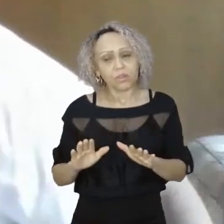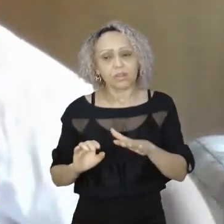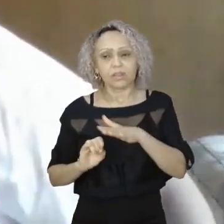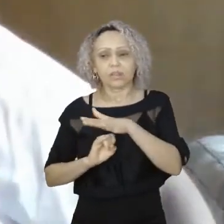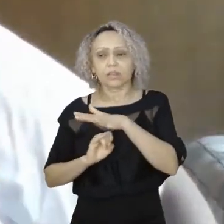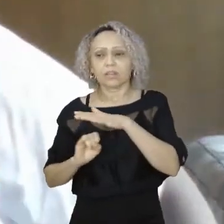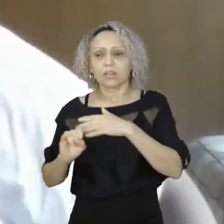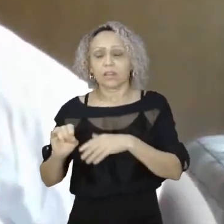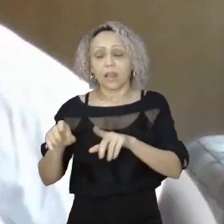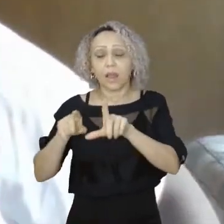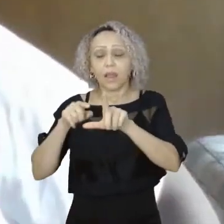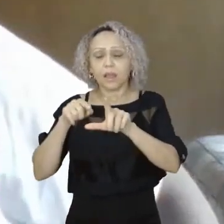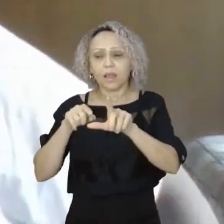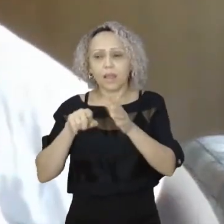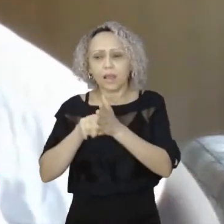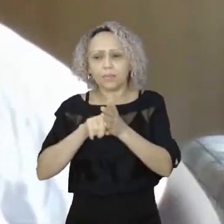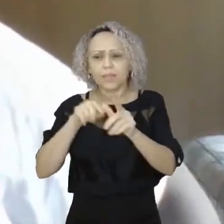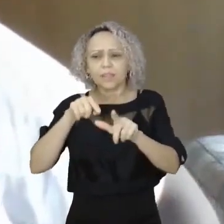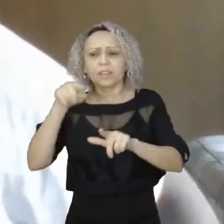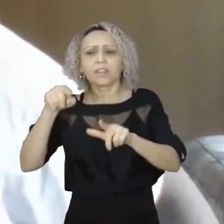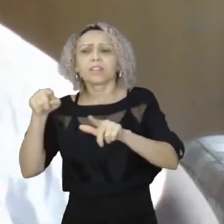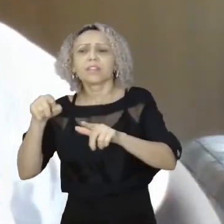embora represente